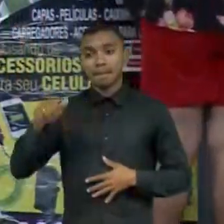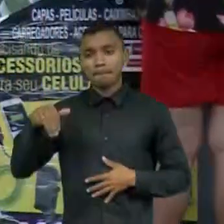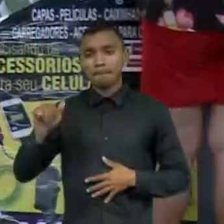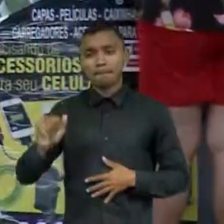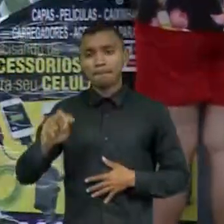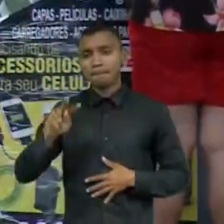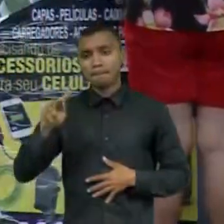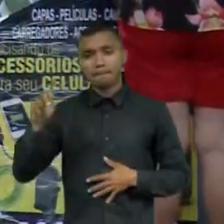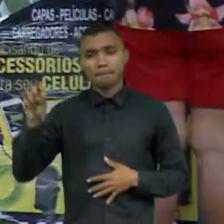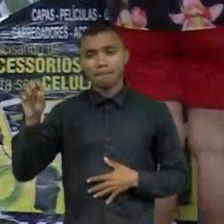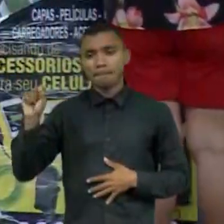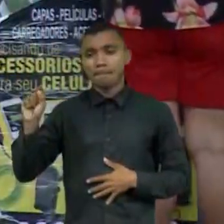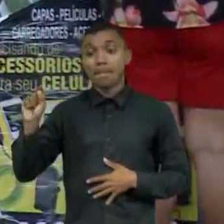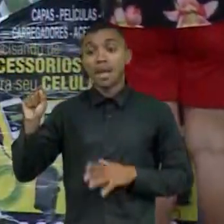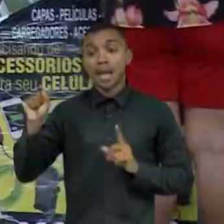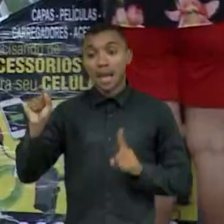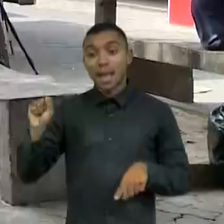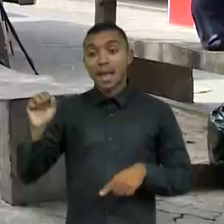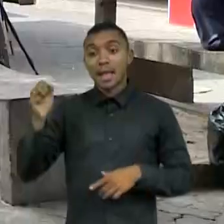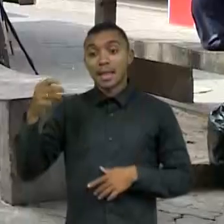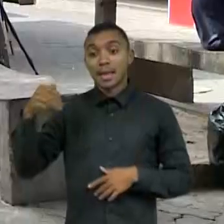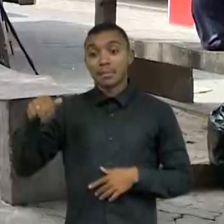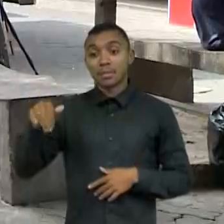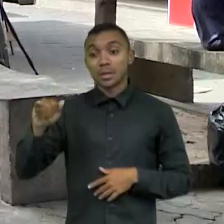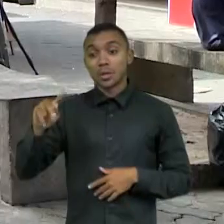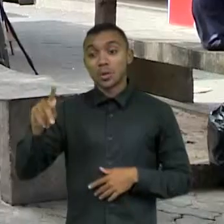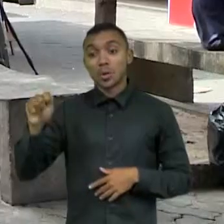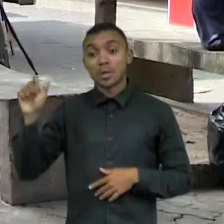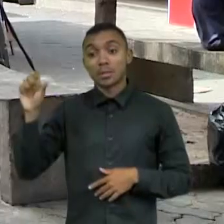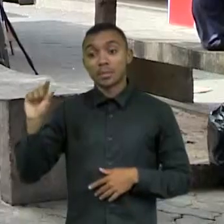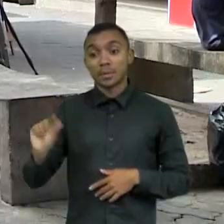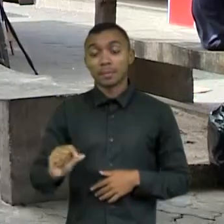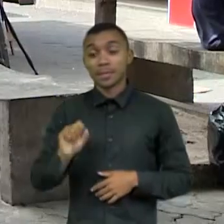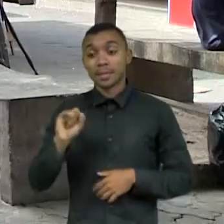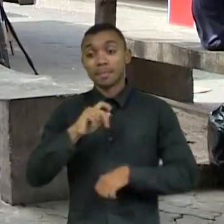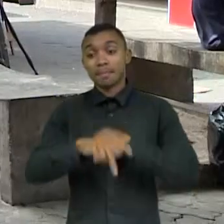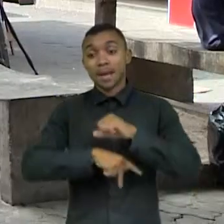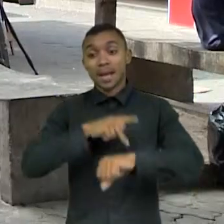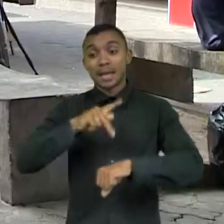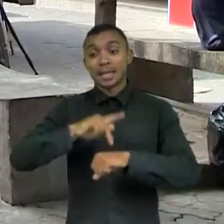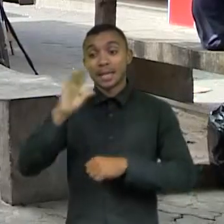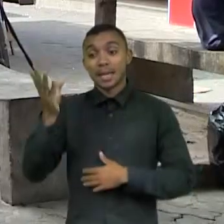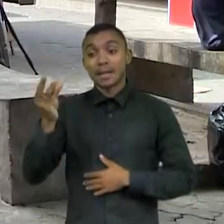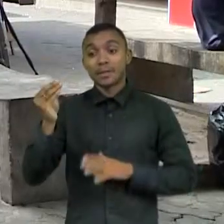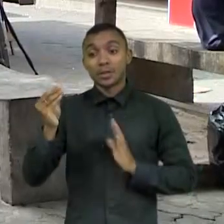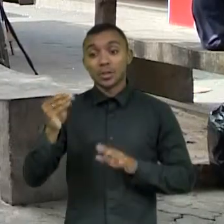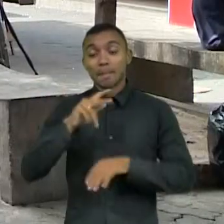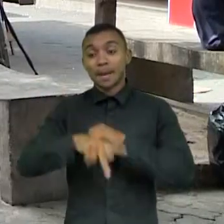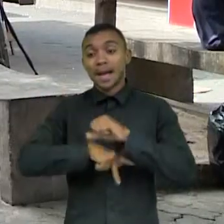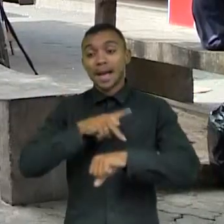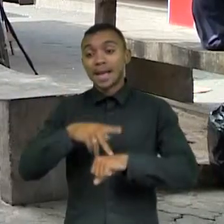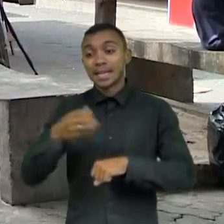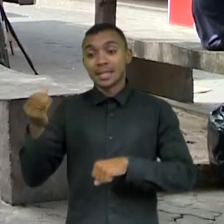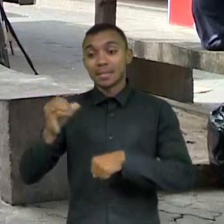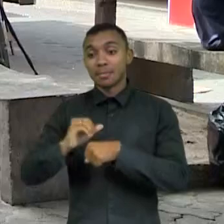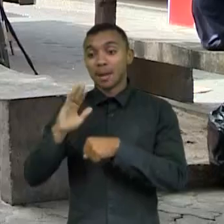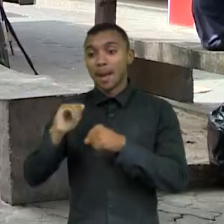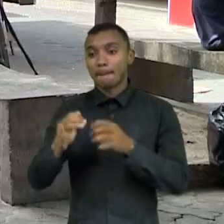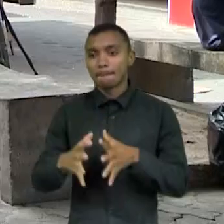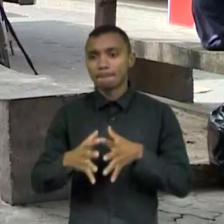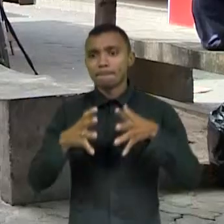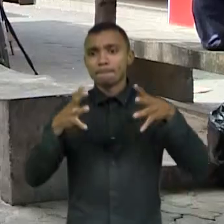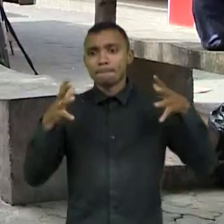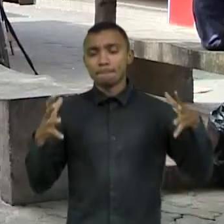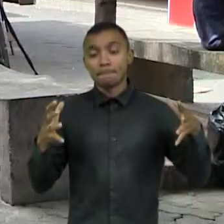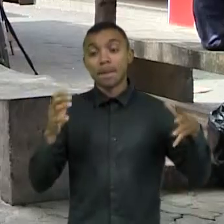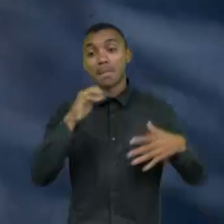3 milhões a menos do que a da Nigéria. Assim, a Nigéria se tornaria o sexto país maior em número de população e o